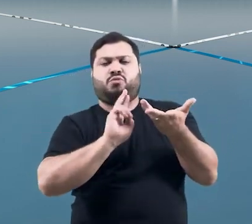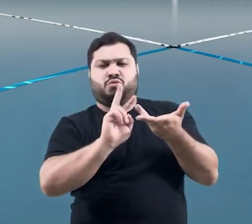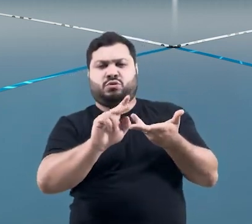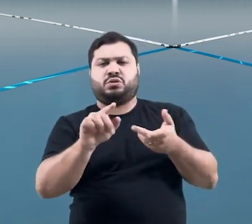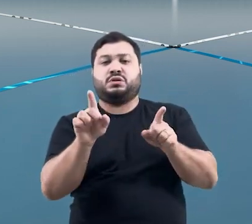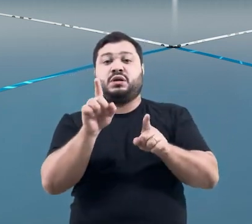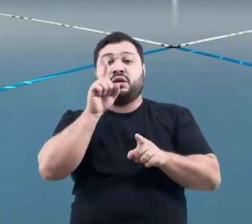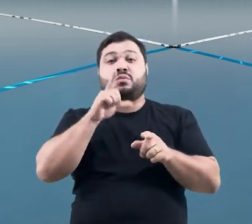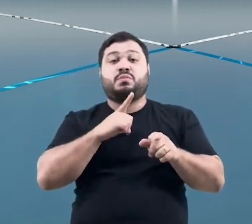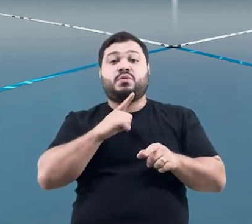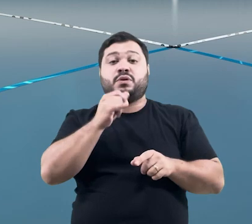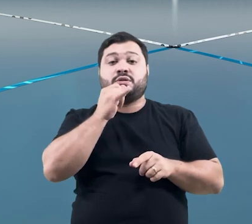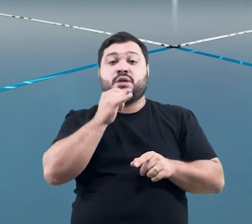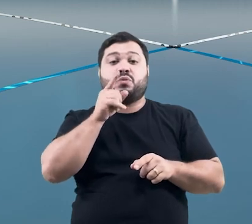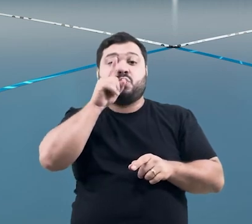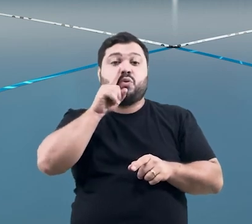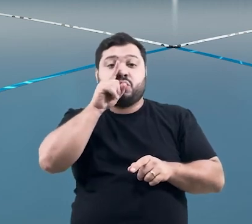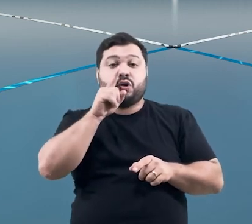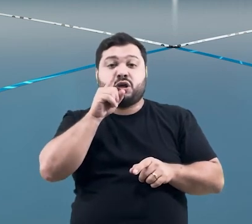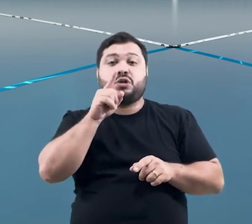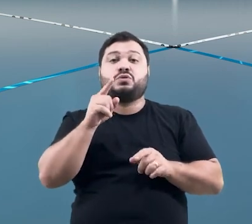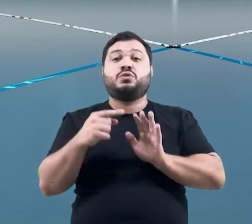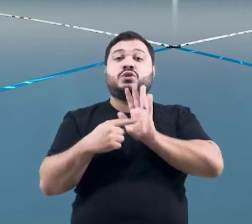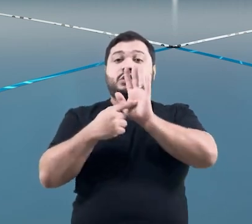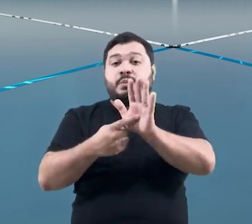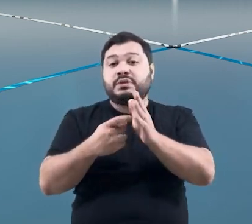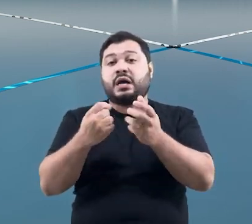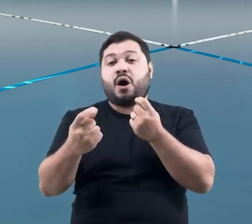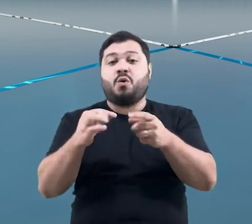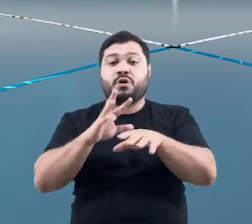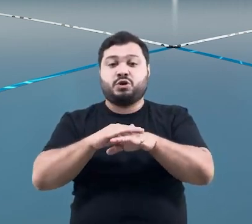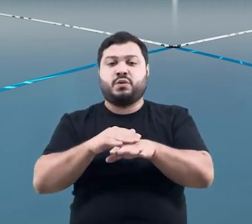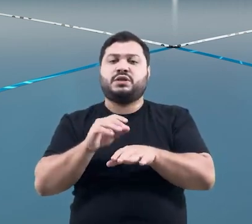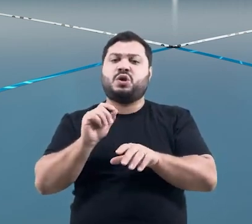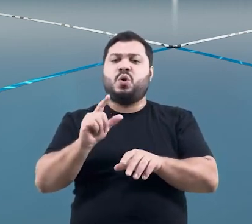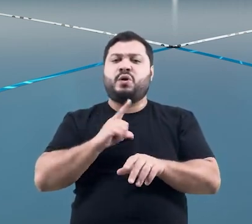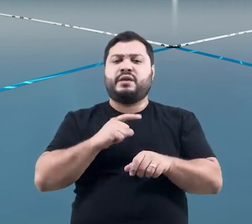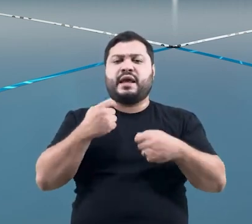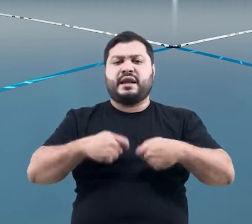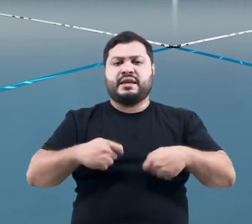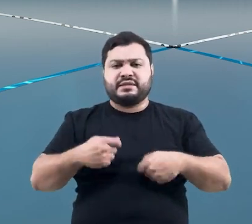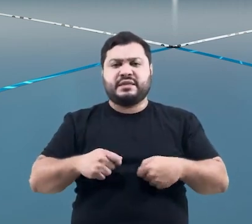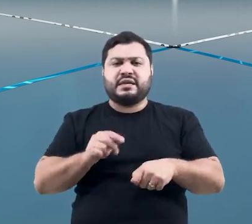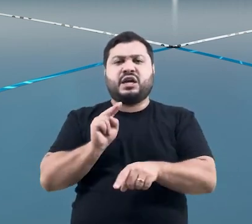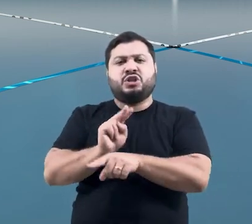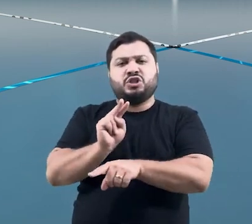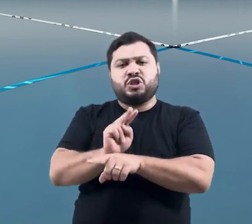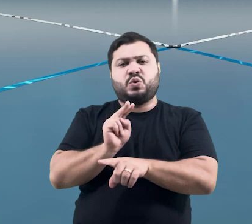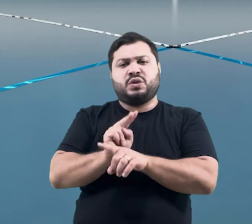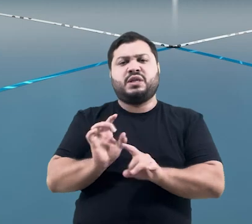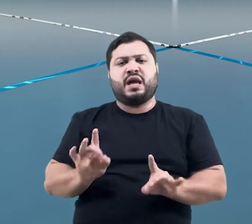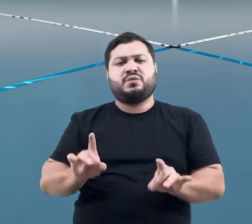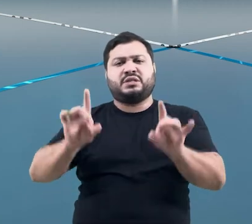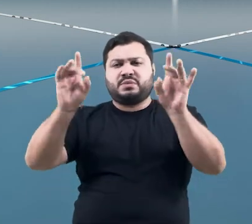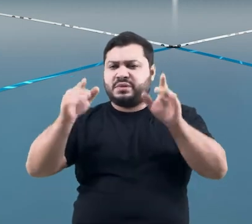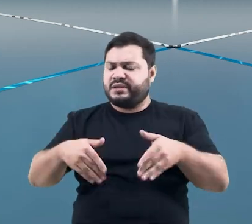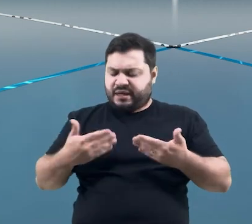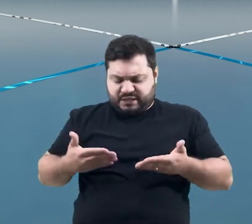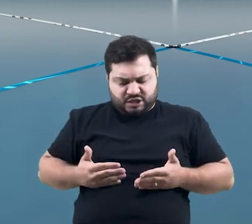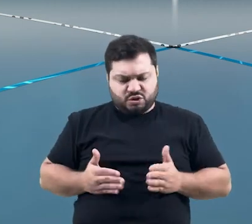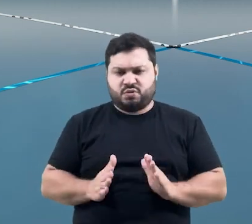outras características, como o risco maior de apresentar algumas doenças, o que gera a necessidade de